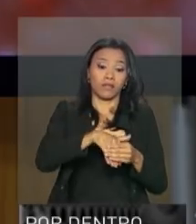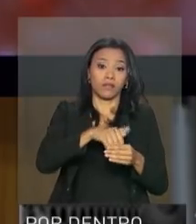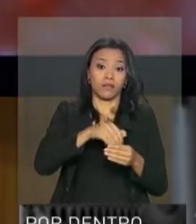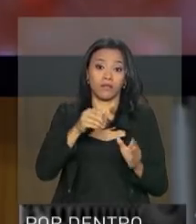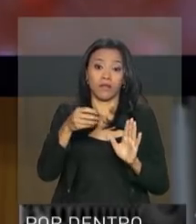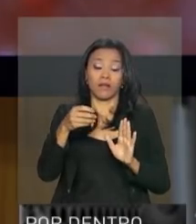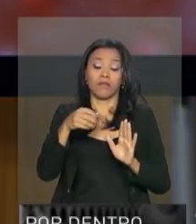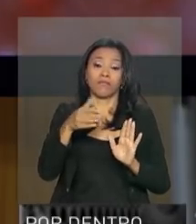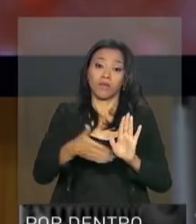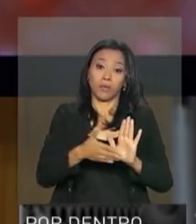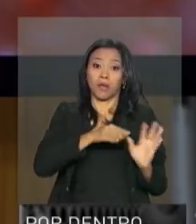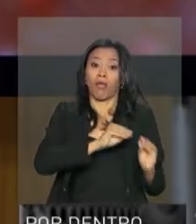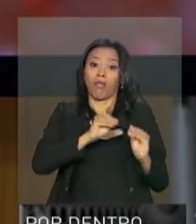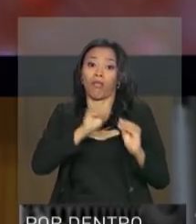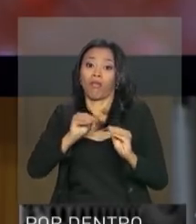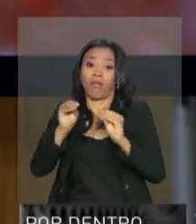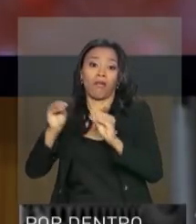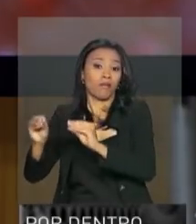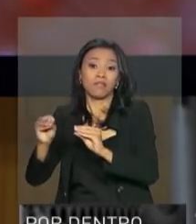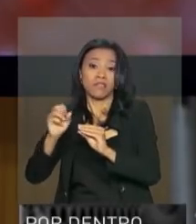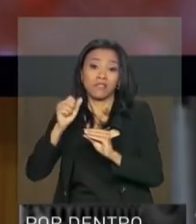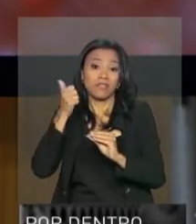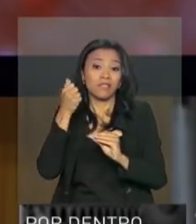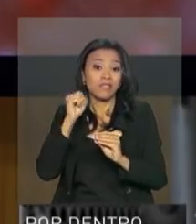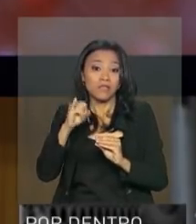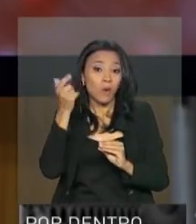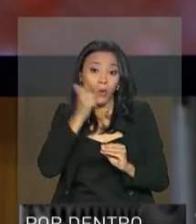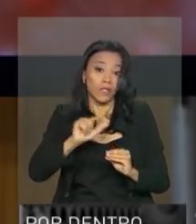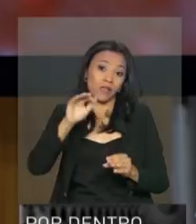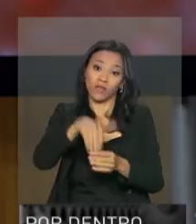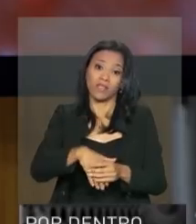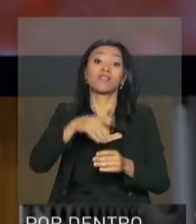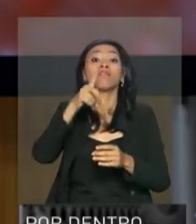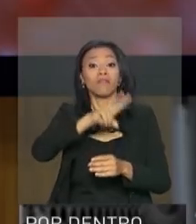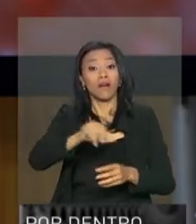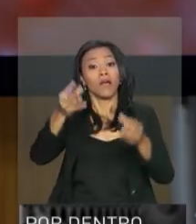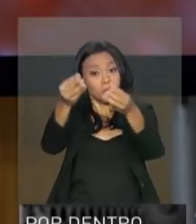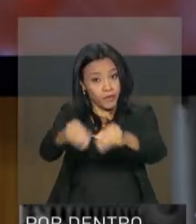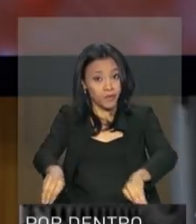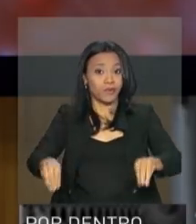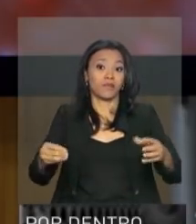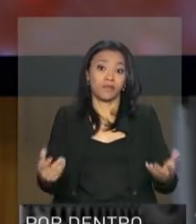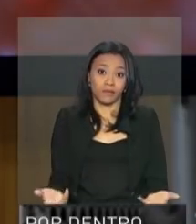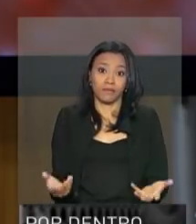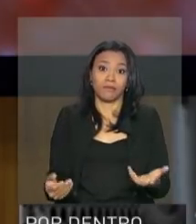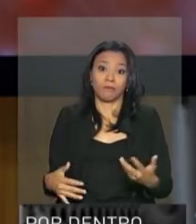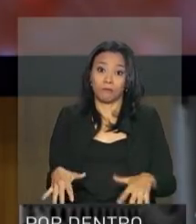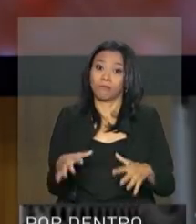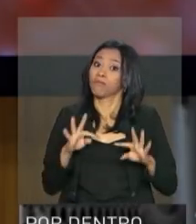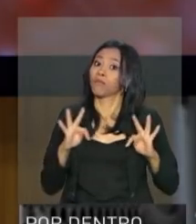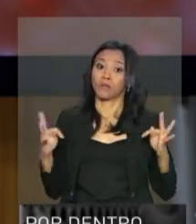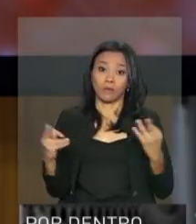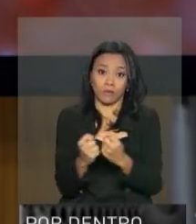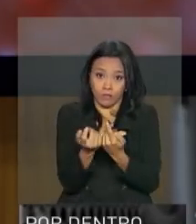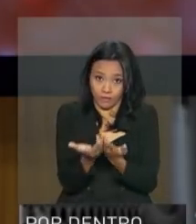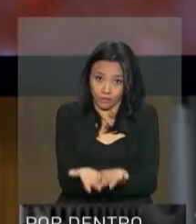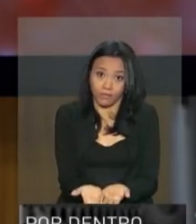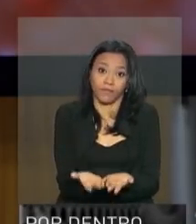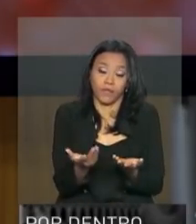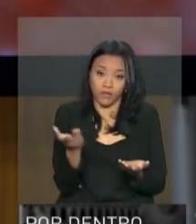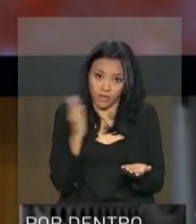Previdência e a sua consequente não aprovação, a cada dia que passa, traz prejuízos consideráveis a todos. Eu vou lhe dizer de maneira